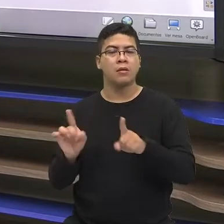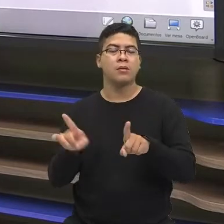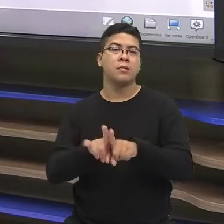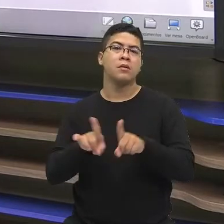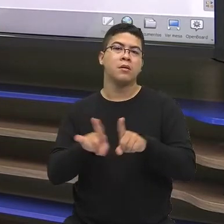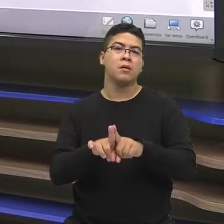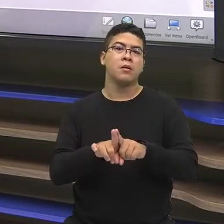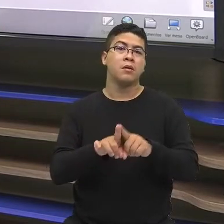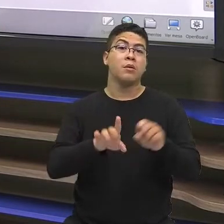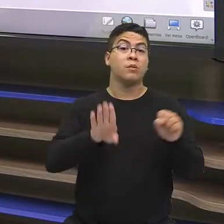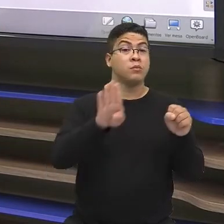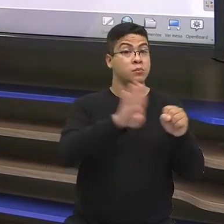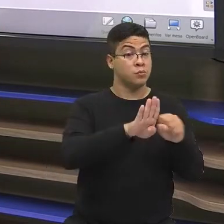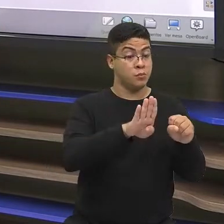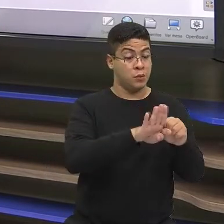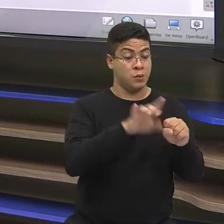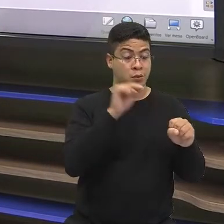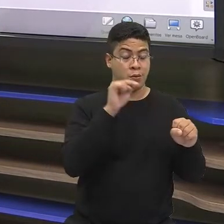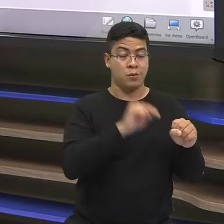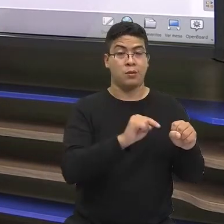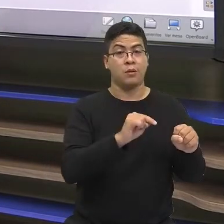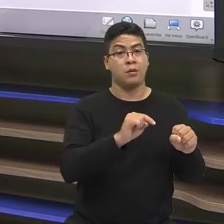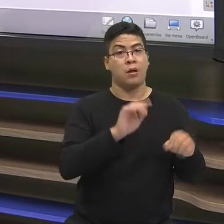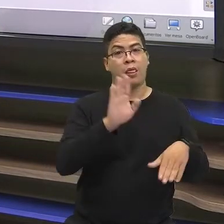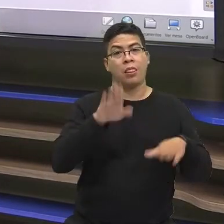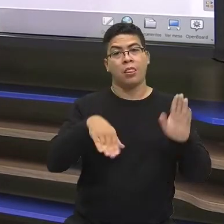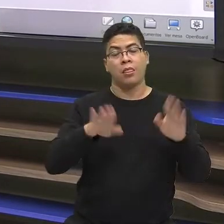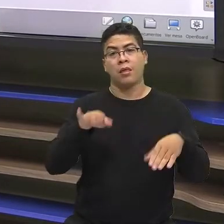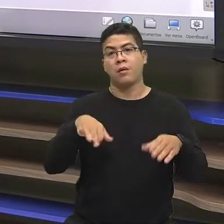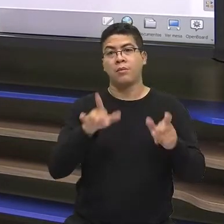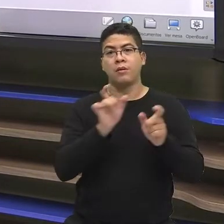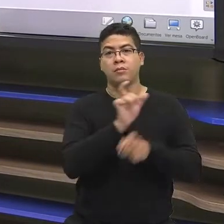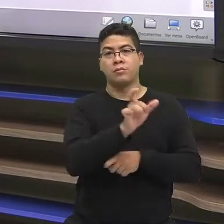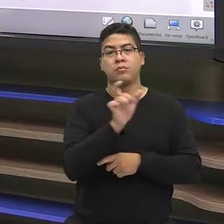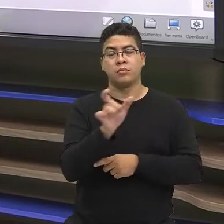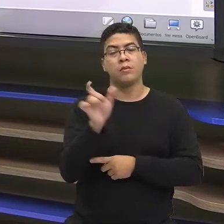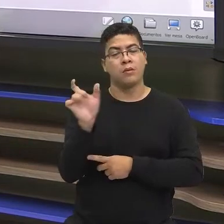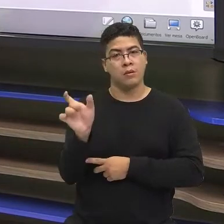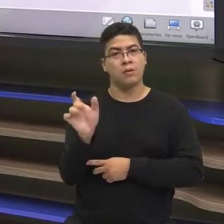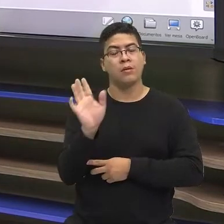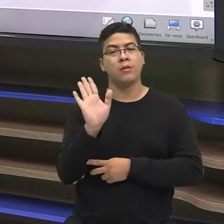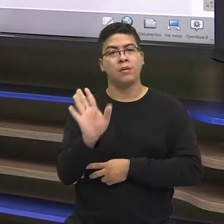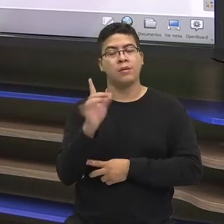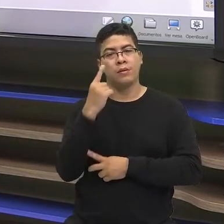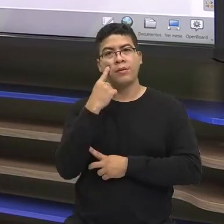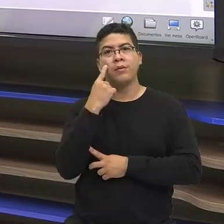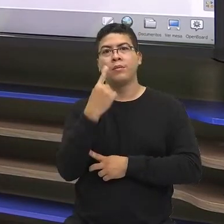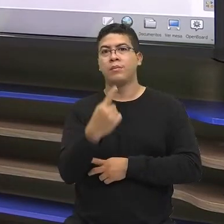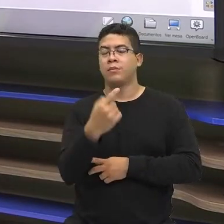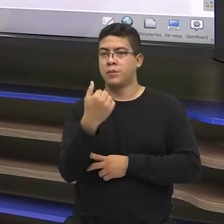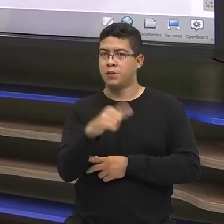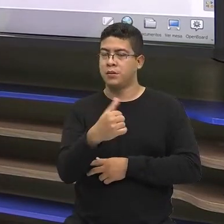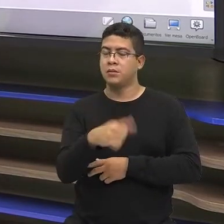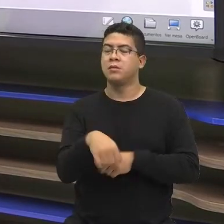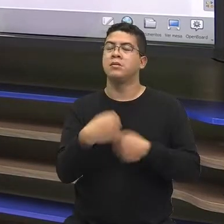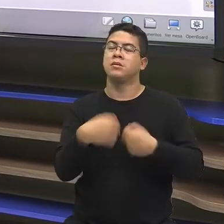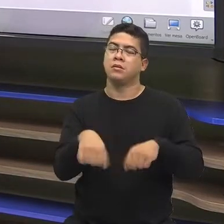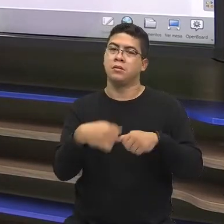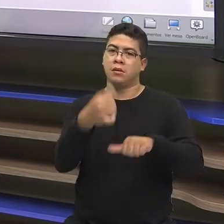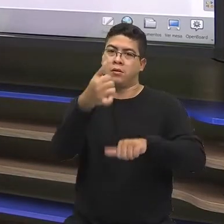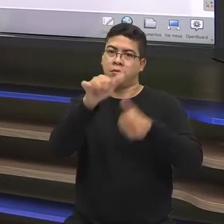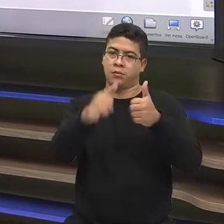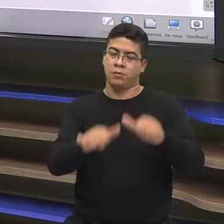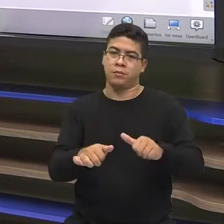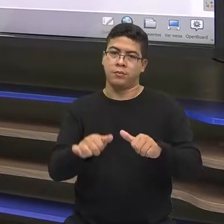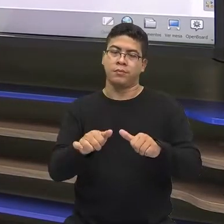ser um substantivo. Vai depender de como ele está ali no contexto da frase. Aí você tem que observar e analisar,